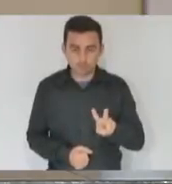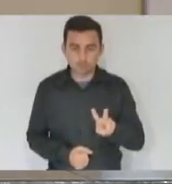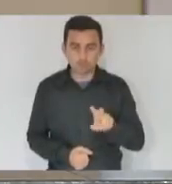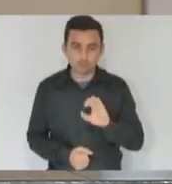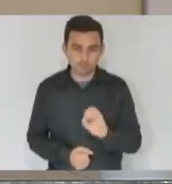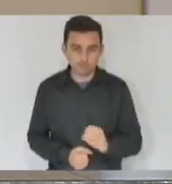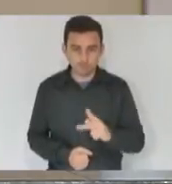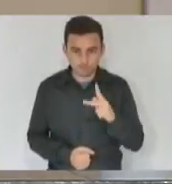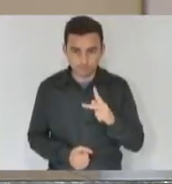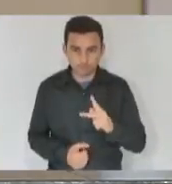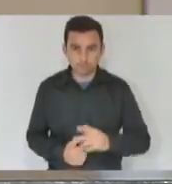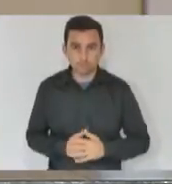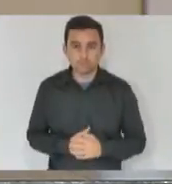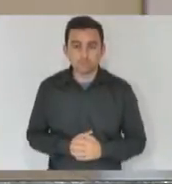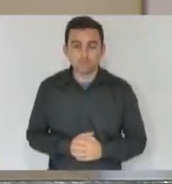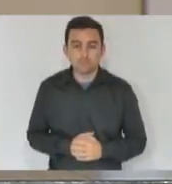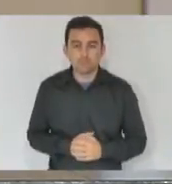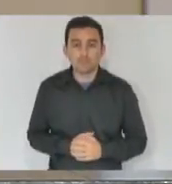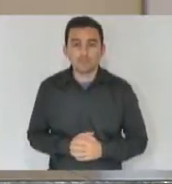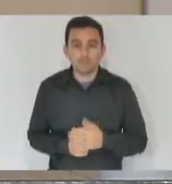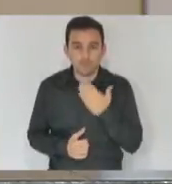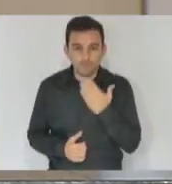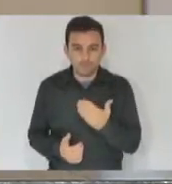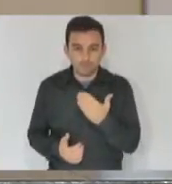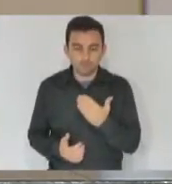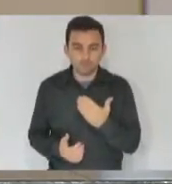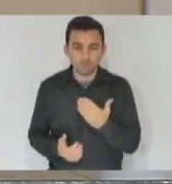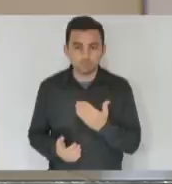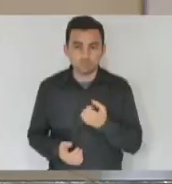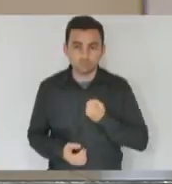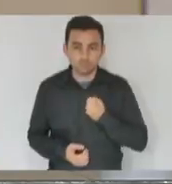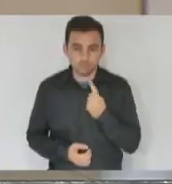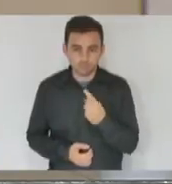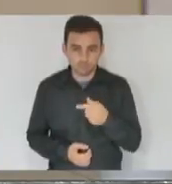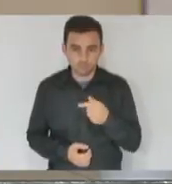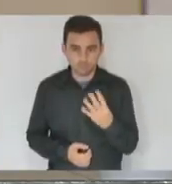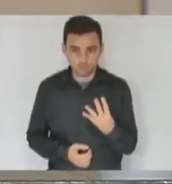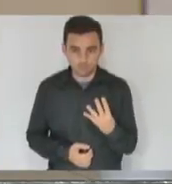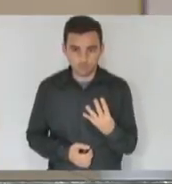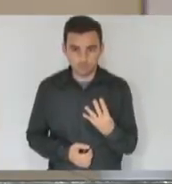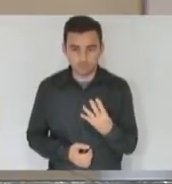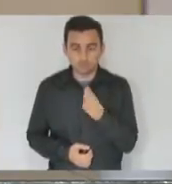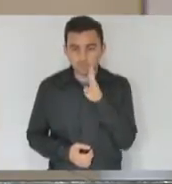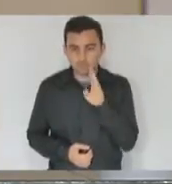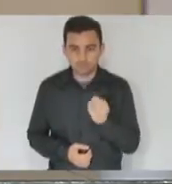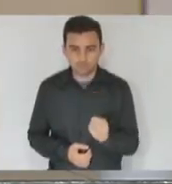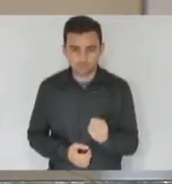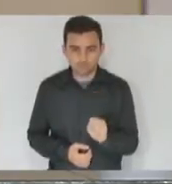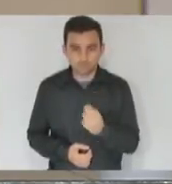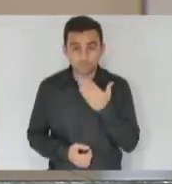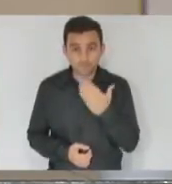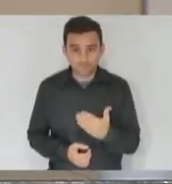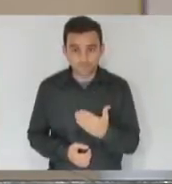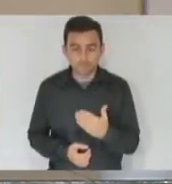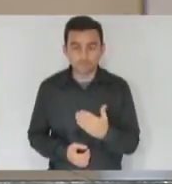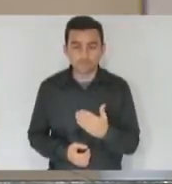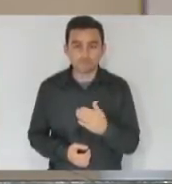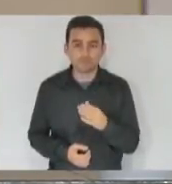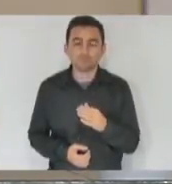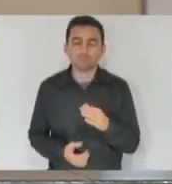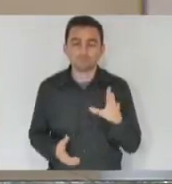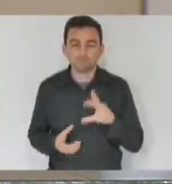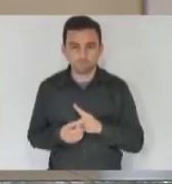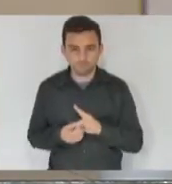votação, aprovado. Requerimento número 174, deputado Bruno Souza. Solicita ao DETRAN informações acerca da